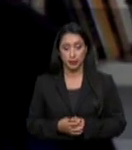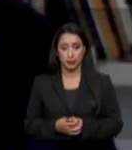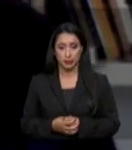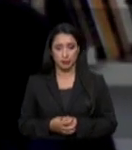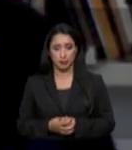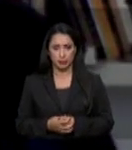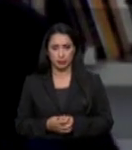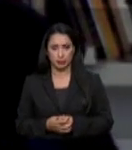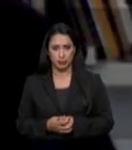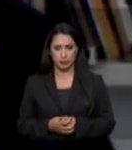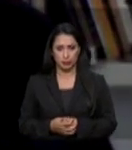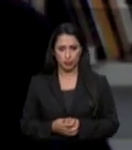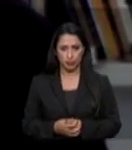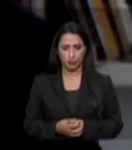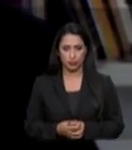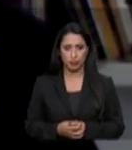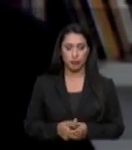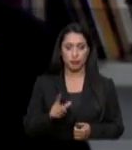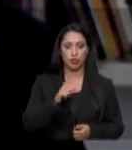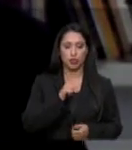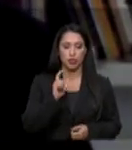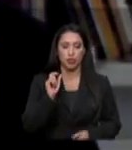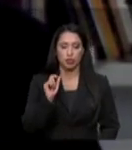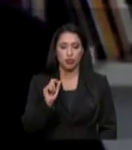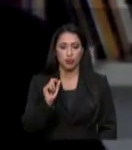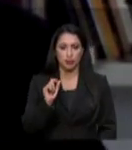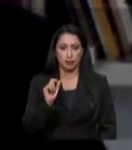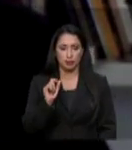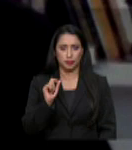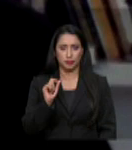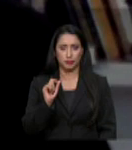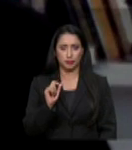alguns dos aspectos que estão na